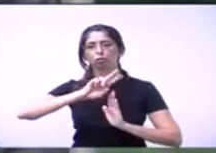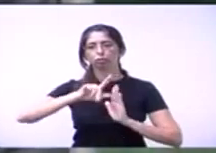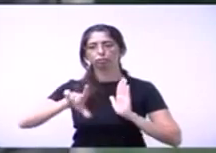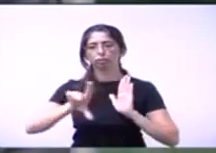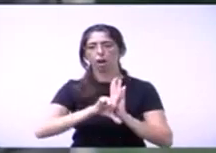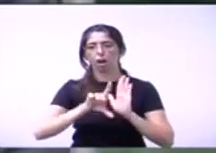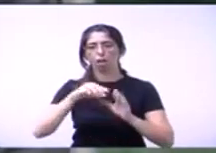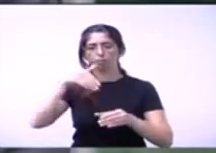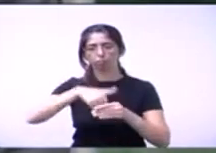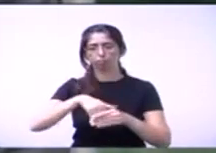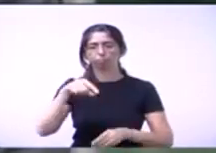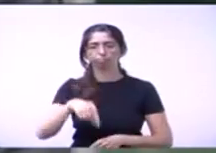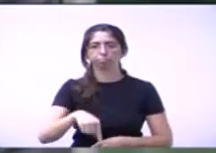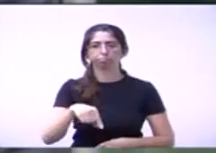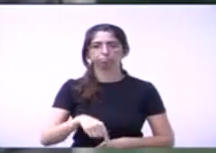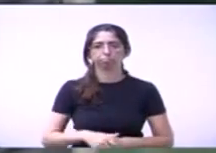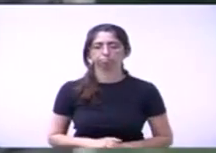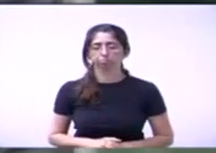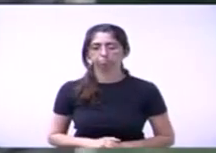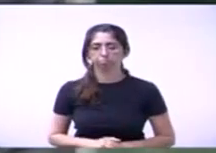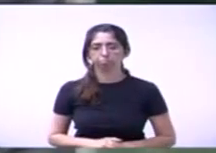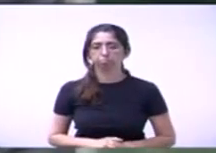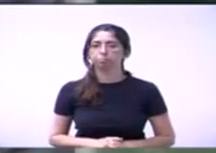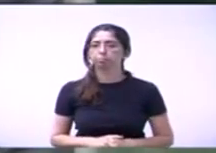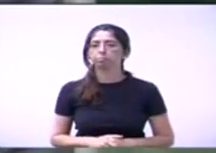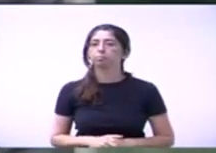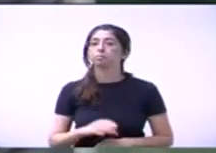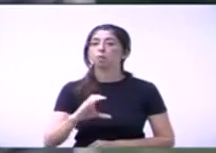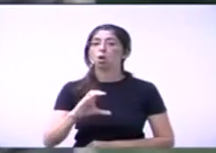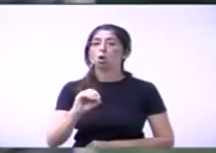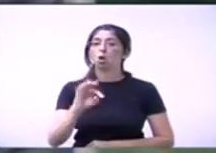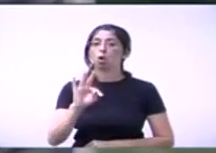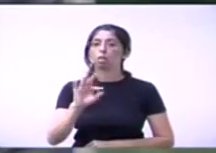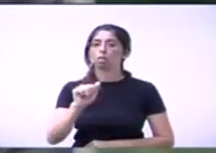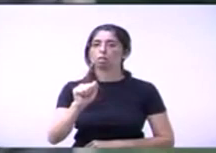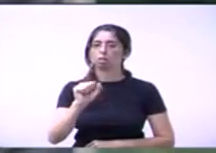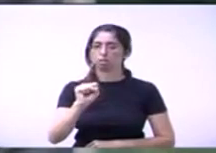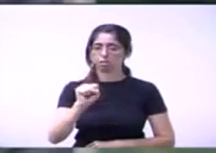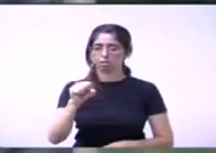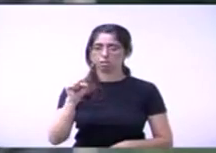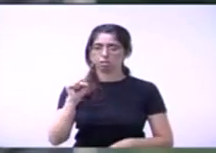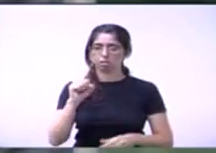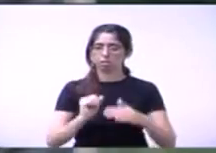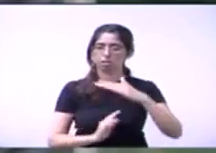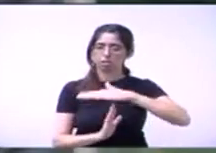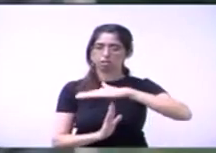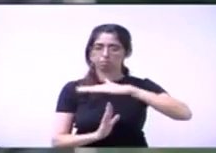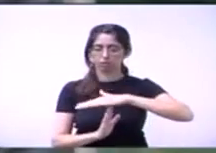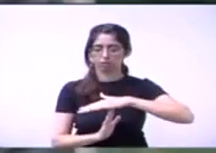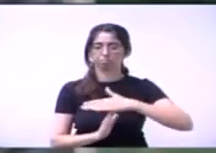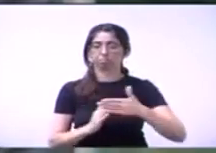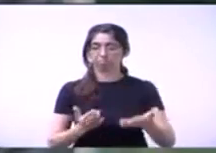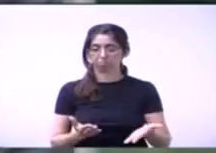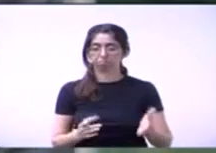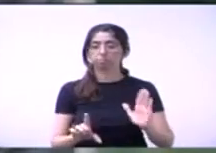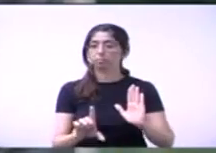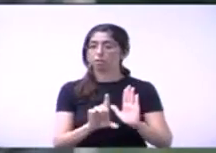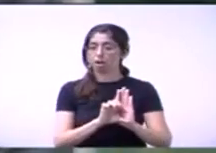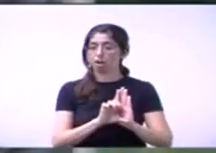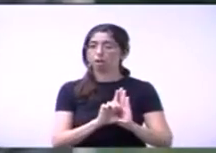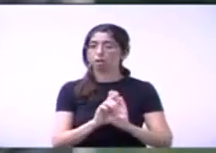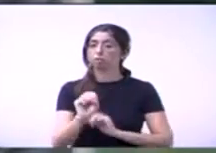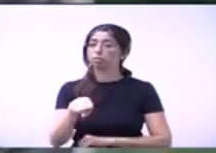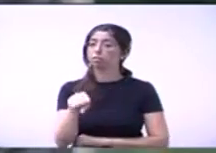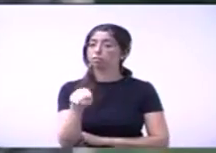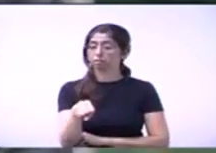aqui, estabelecendo cotas para trabalhadores e trabalhadoras paulinenses. Então, essa lei está dentro do que